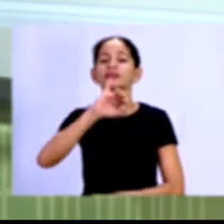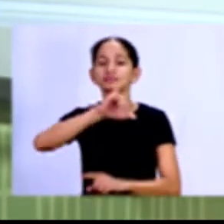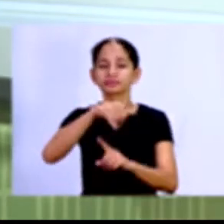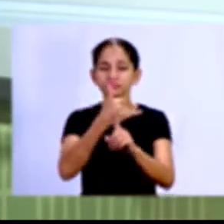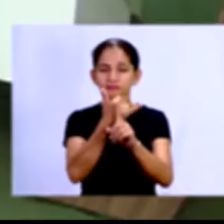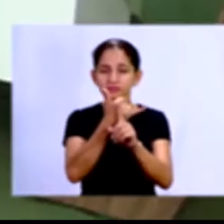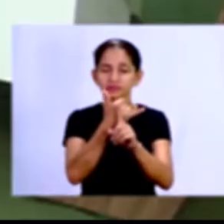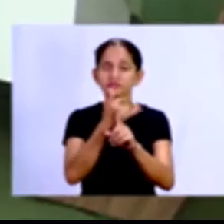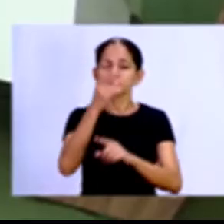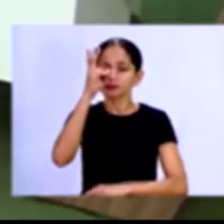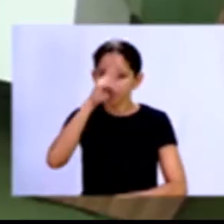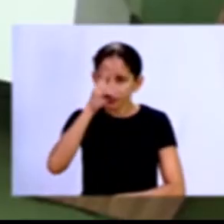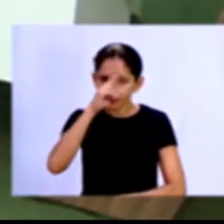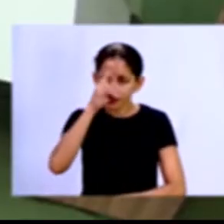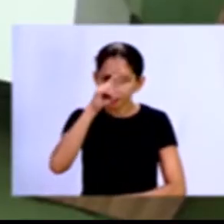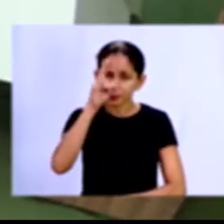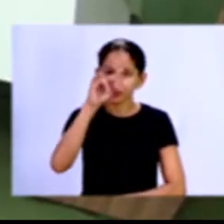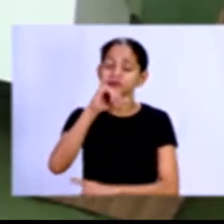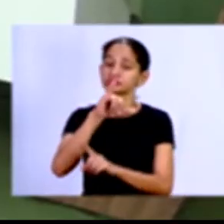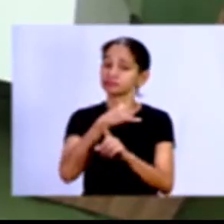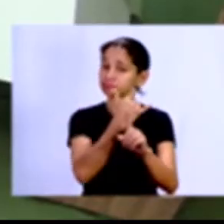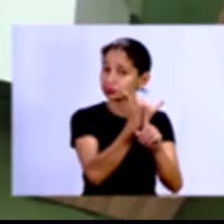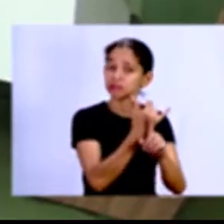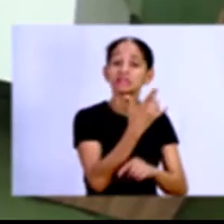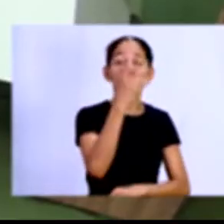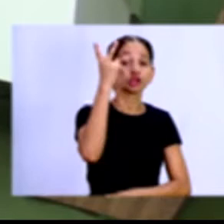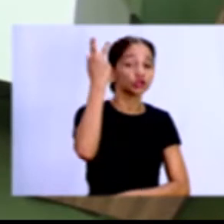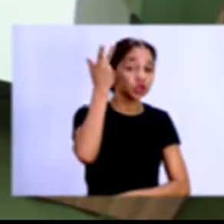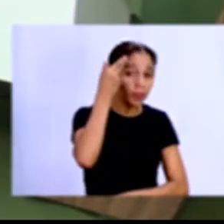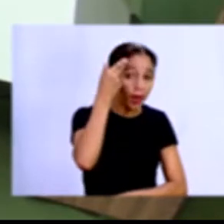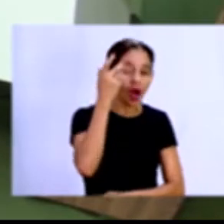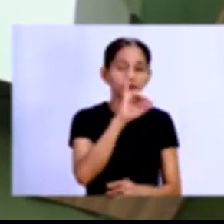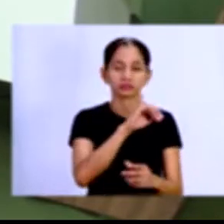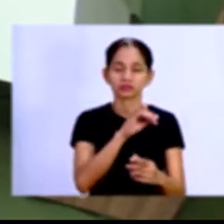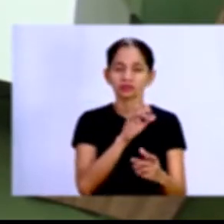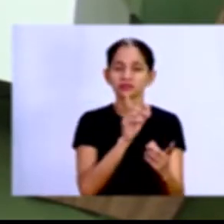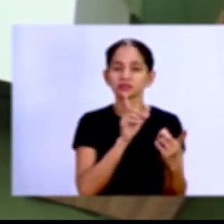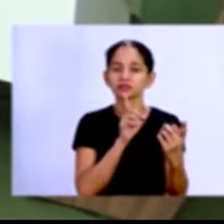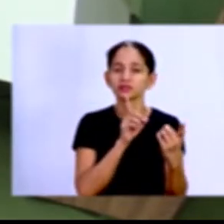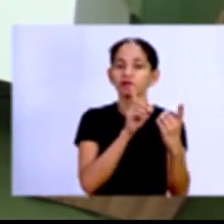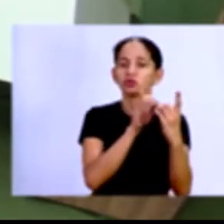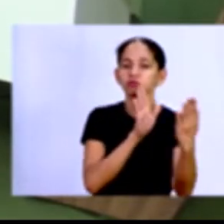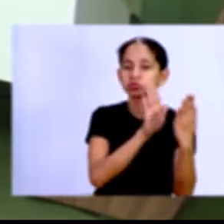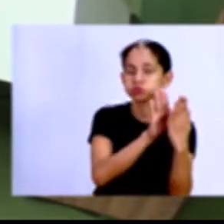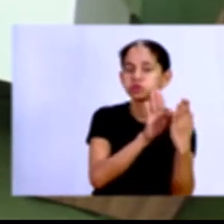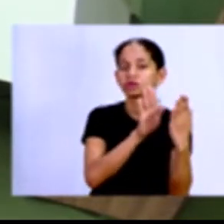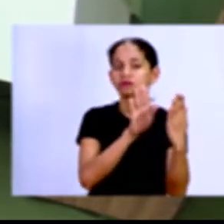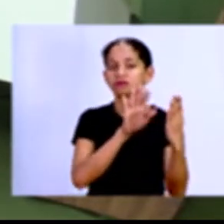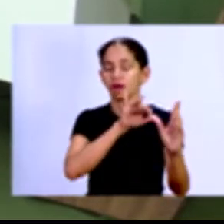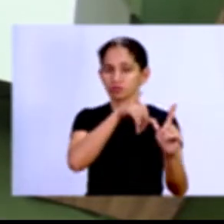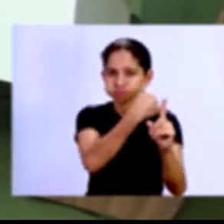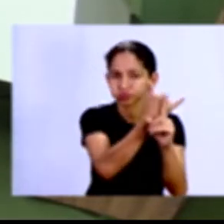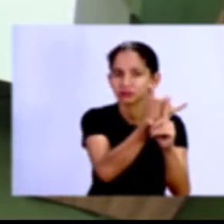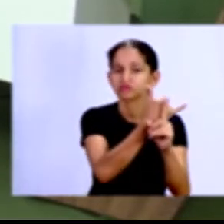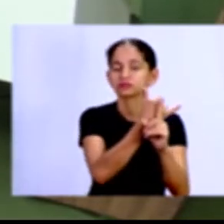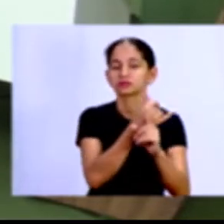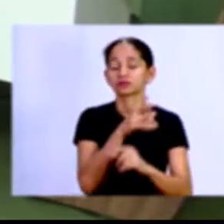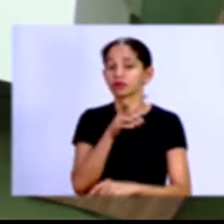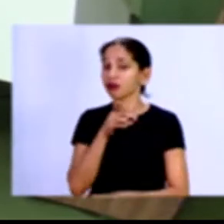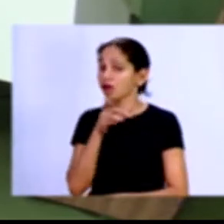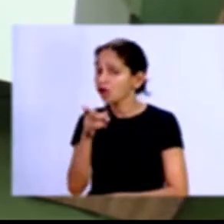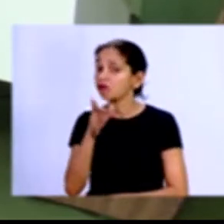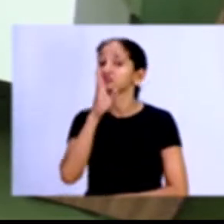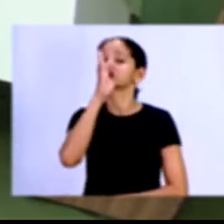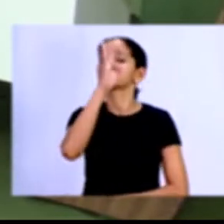né, professor? Que existe o bullying e o cyberbullying, que é um tipo já está sendo tratado como